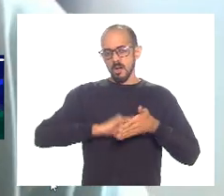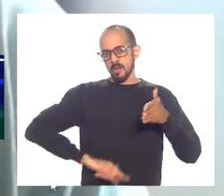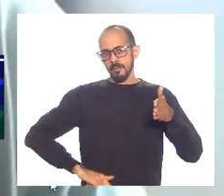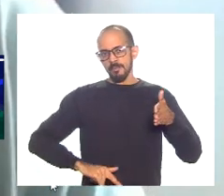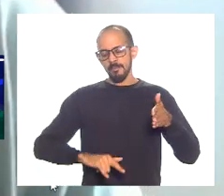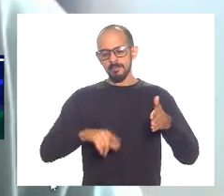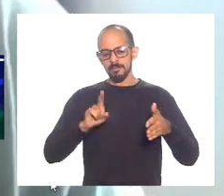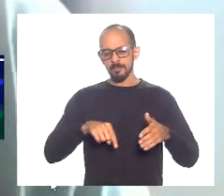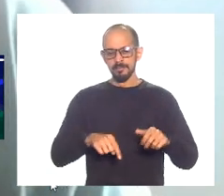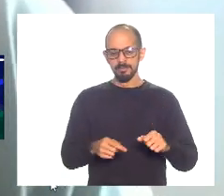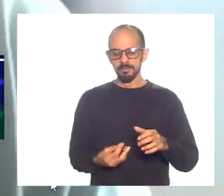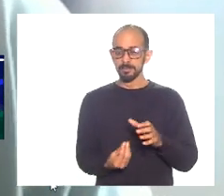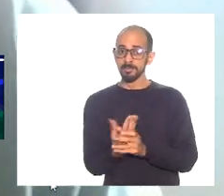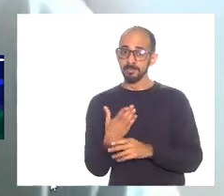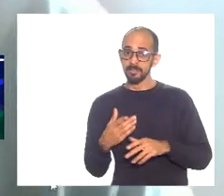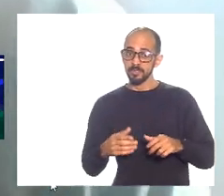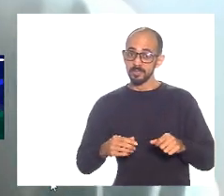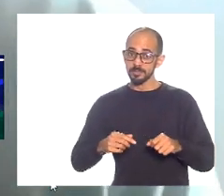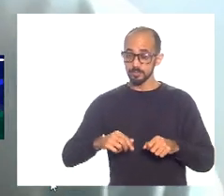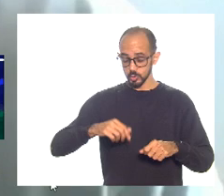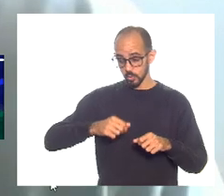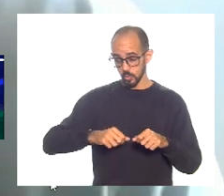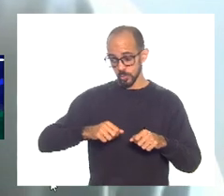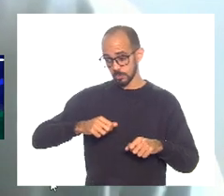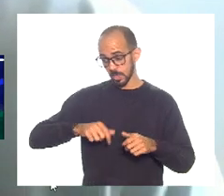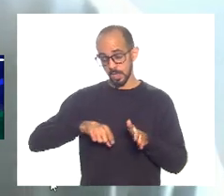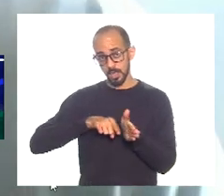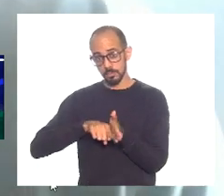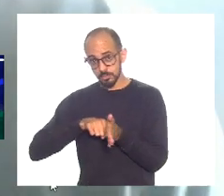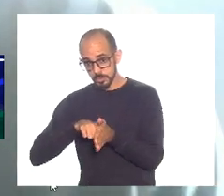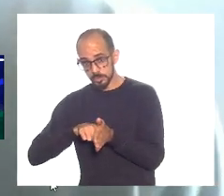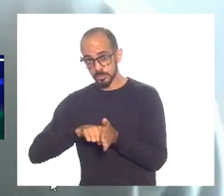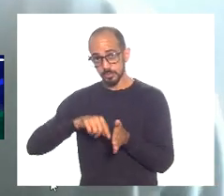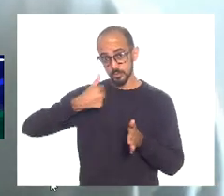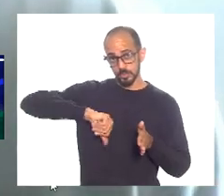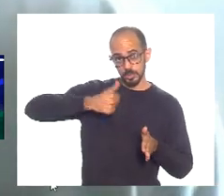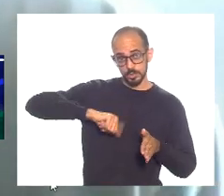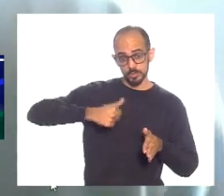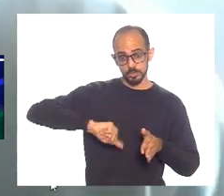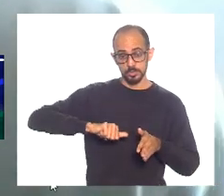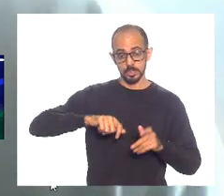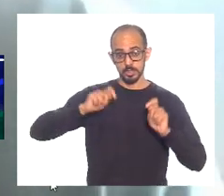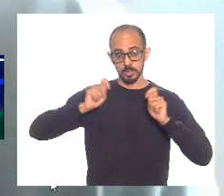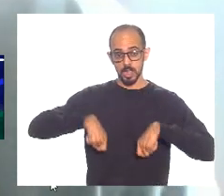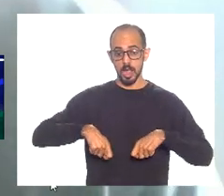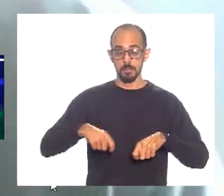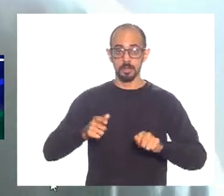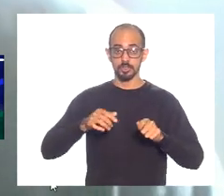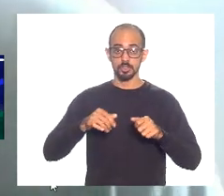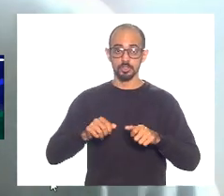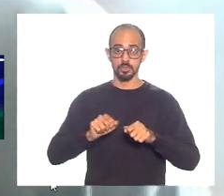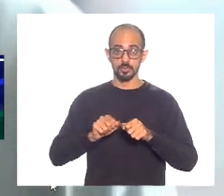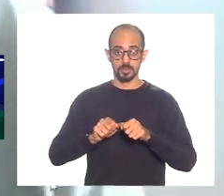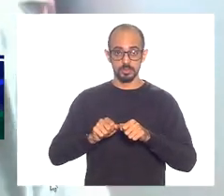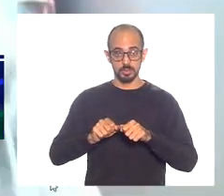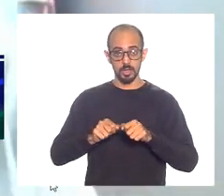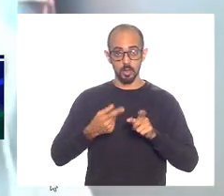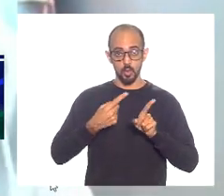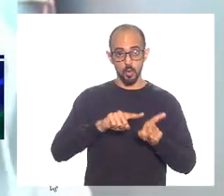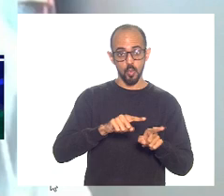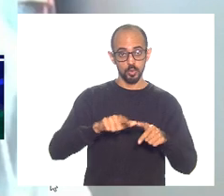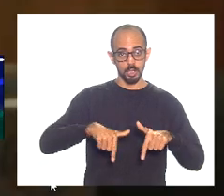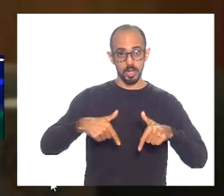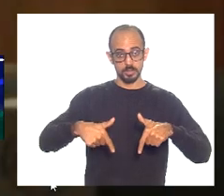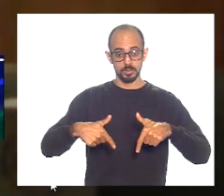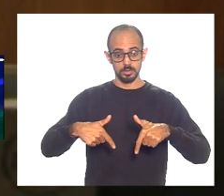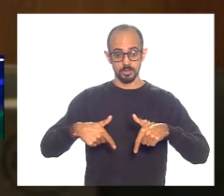análise qualitativa que vai beneficiar e agilizar a própria ação de repressão às discriminações.